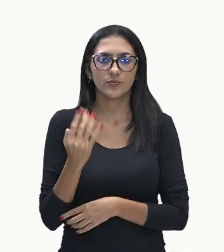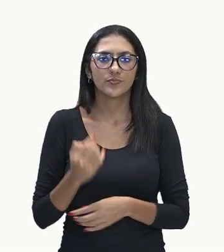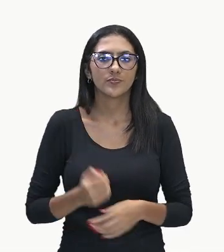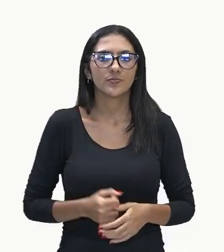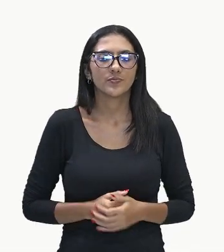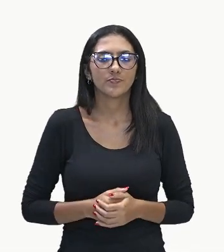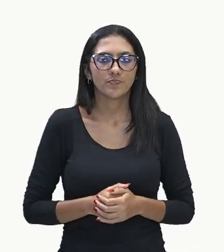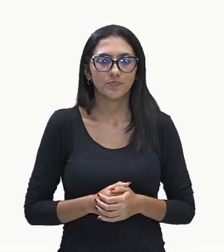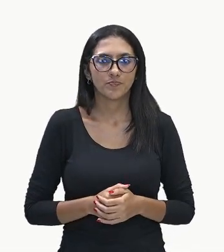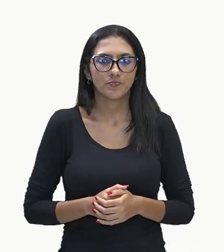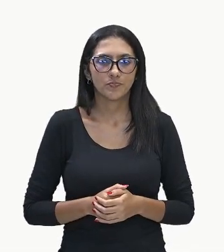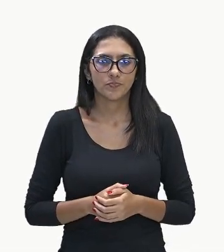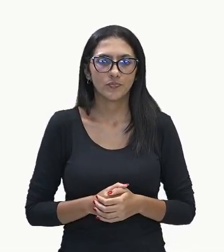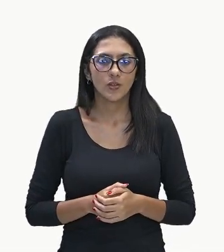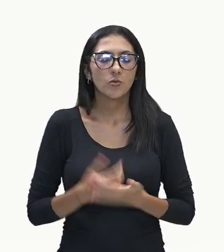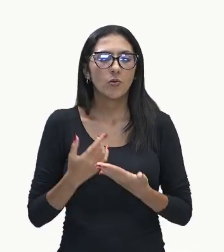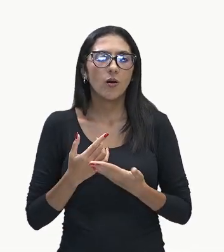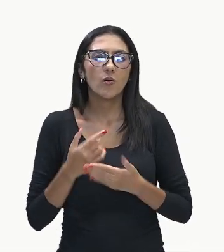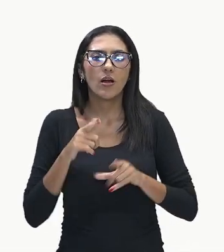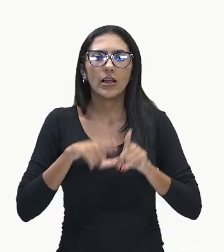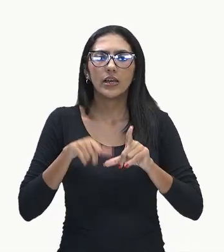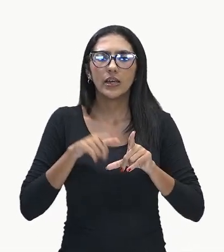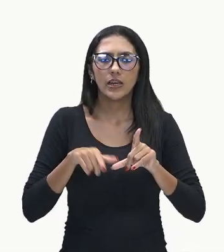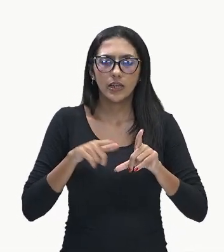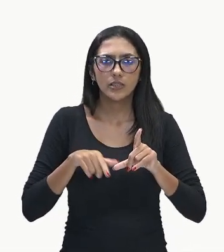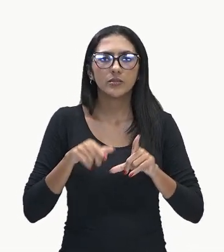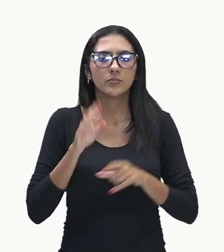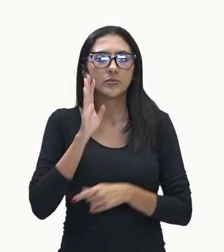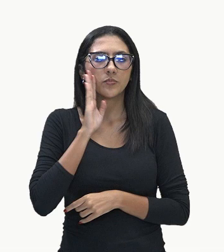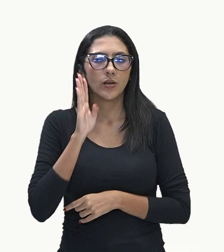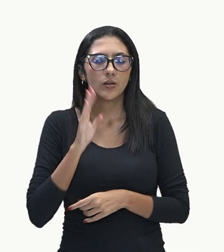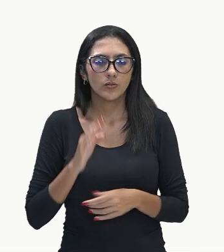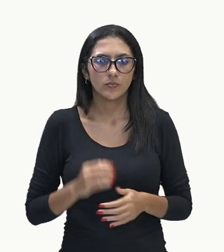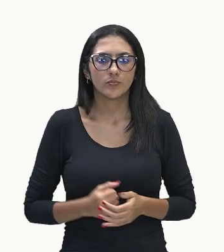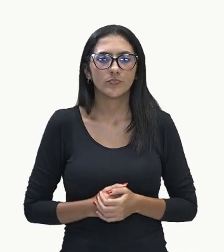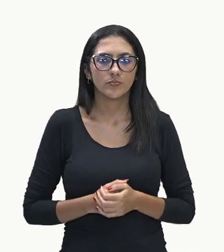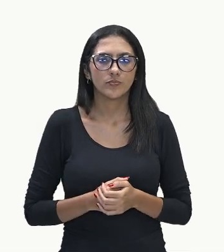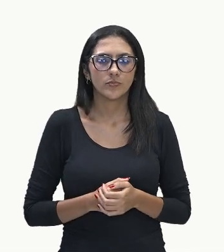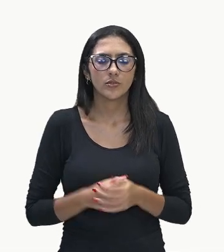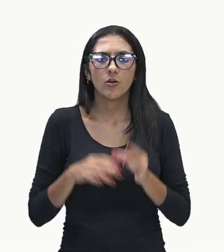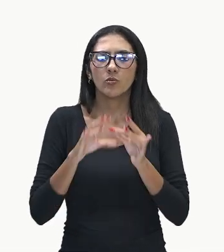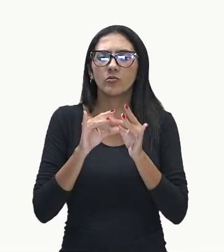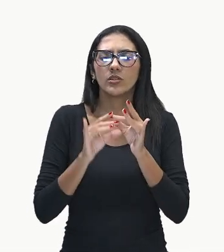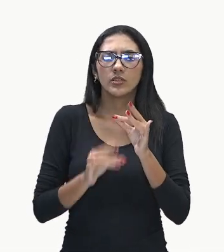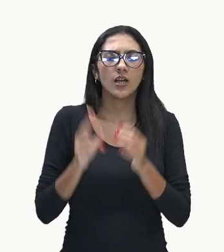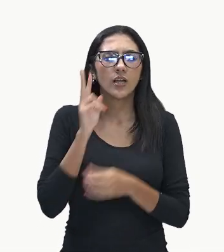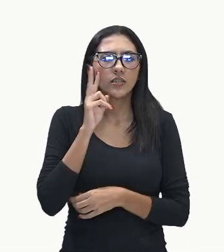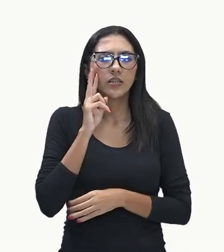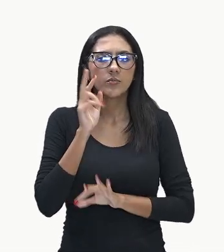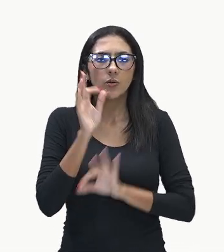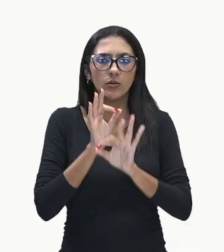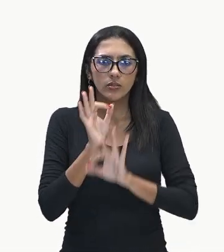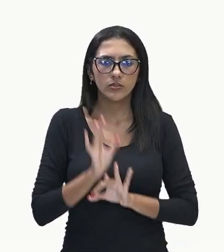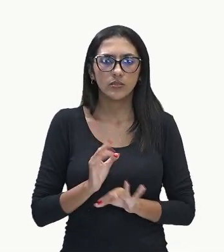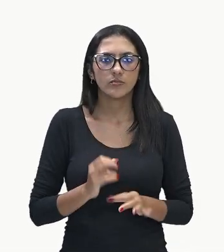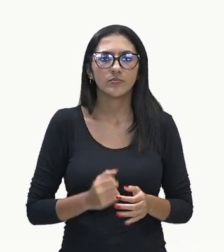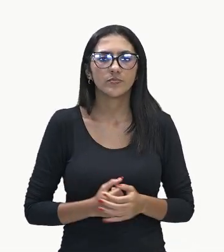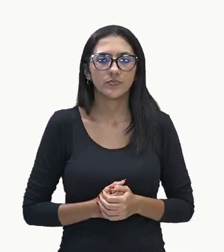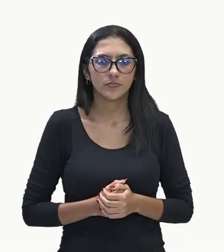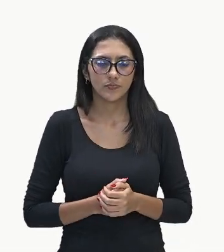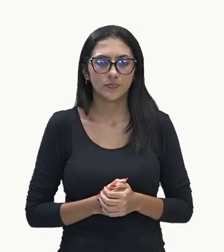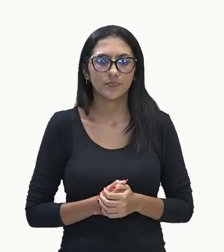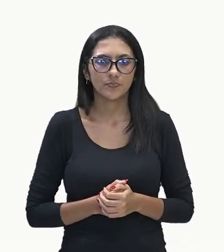Pronto. Qual é a incógnita? X. Qual é a primeira observação? Qual é o primeiro passo? Reunir quem